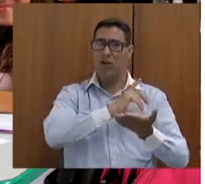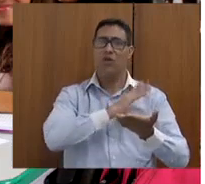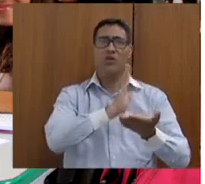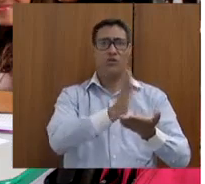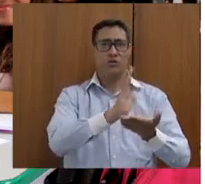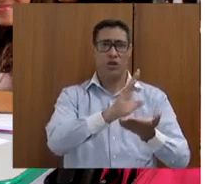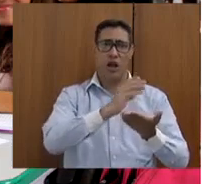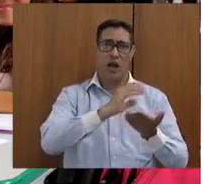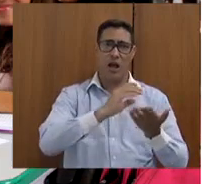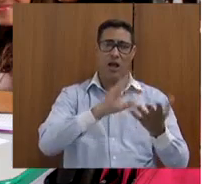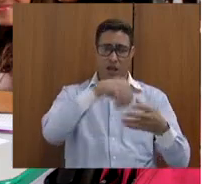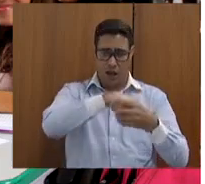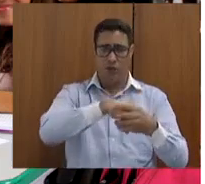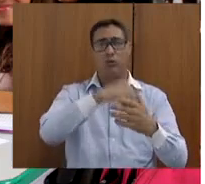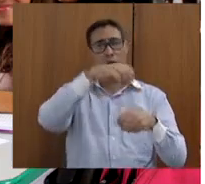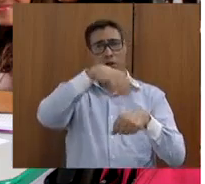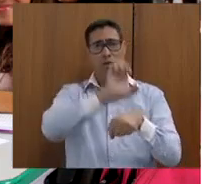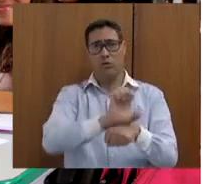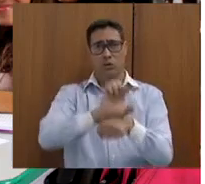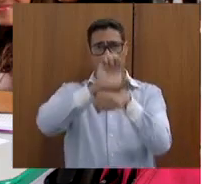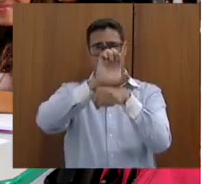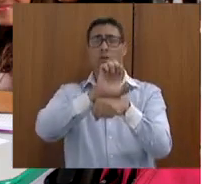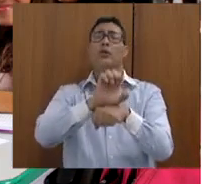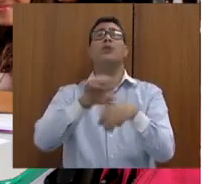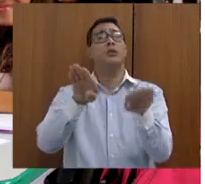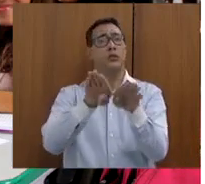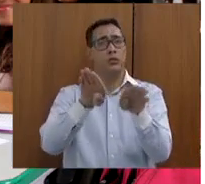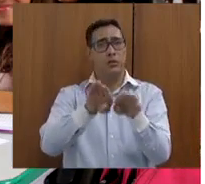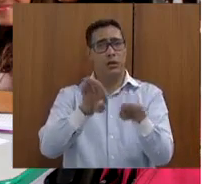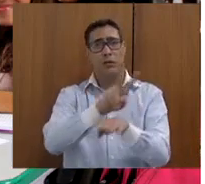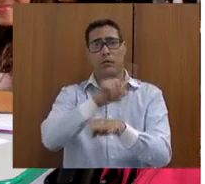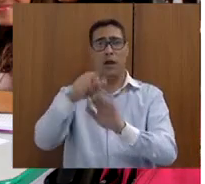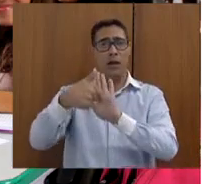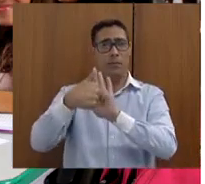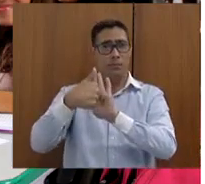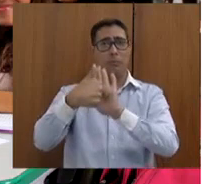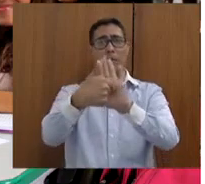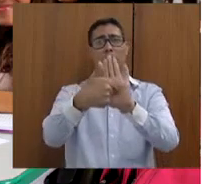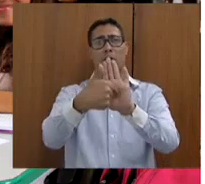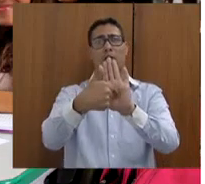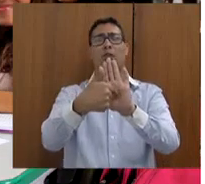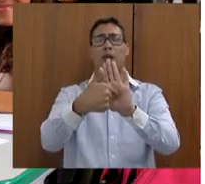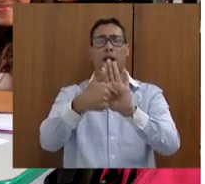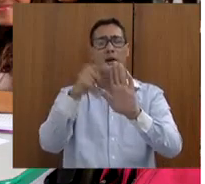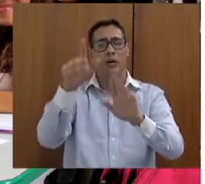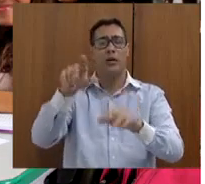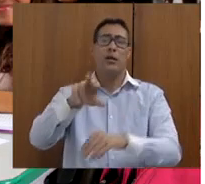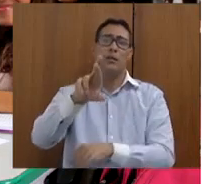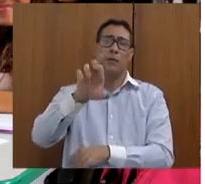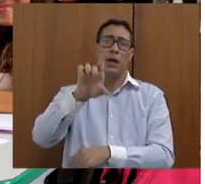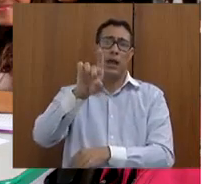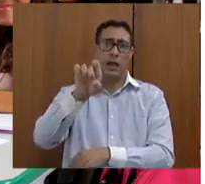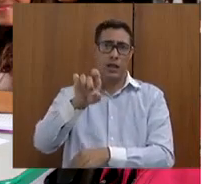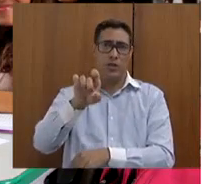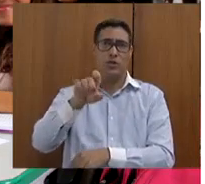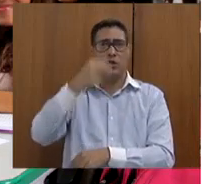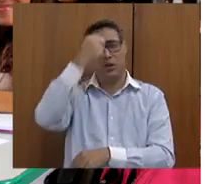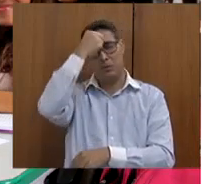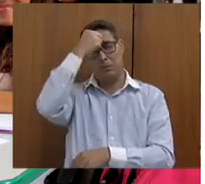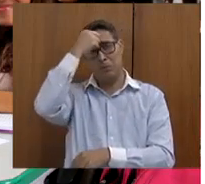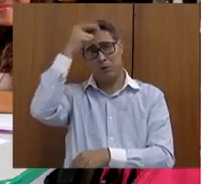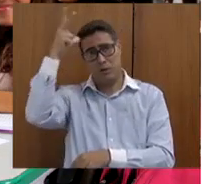o regime de colaboração do nosso estado e iremos apresentar para rede Municipal ofertar rede